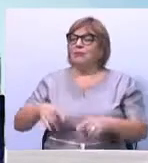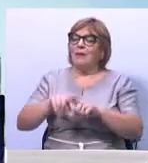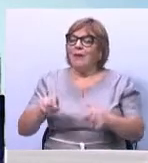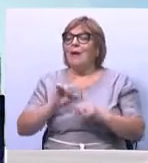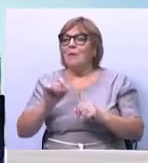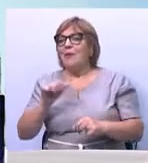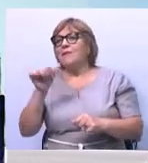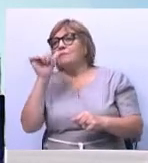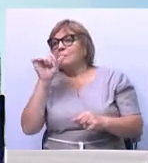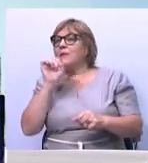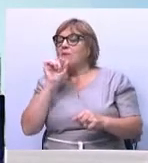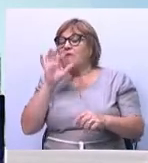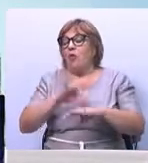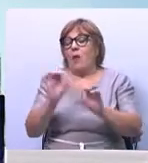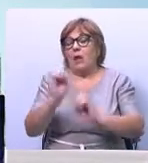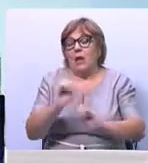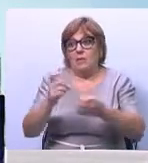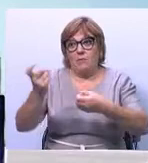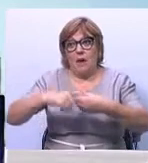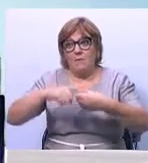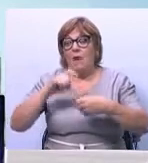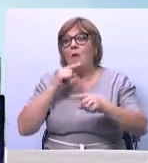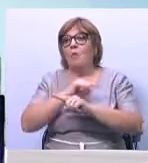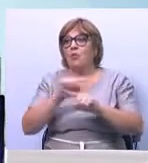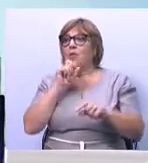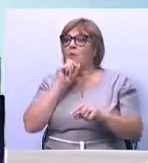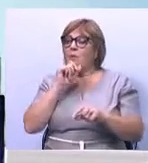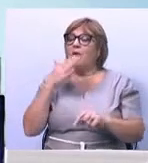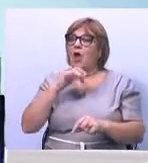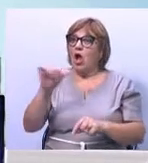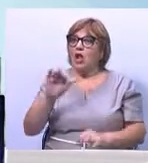caso não existam patologias que nos proíbam a utilização dos